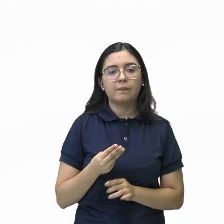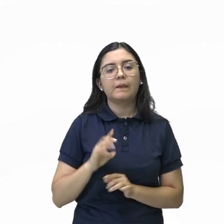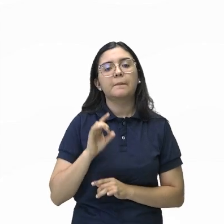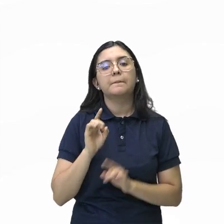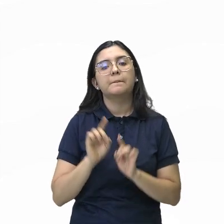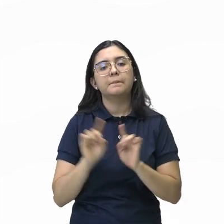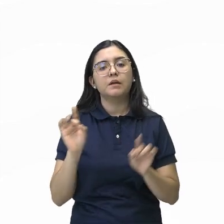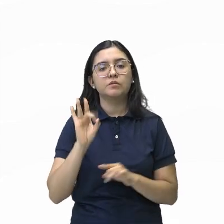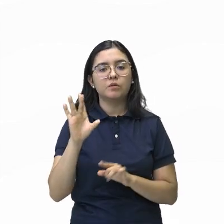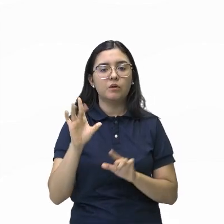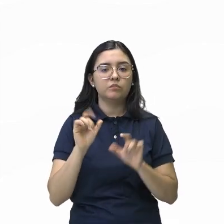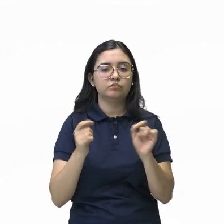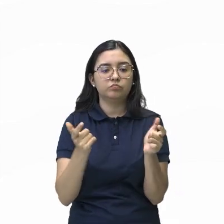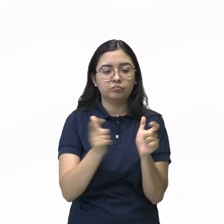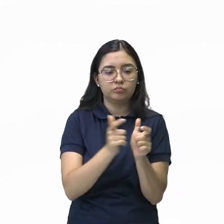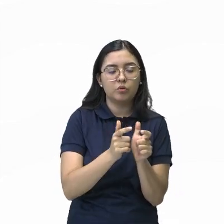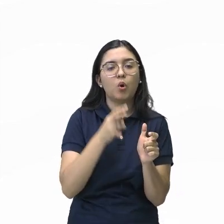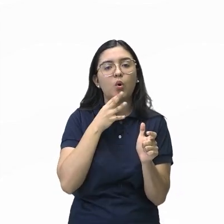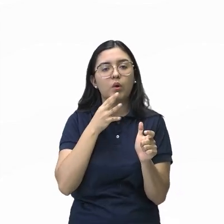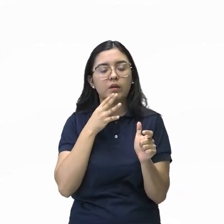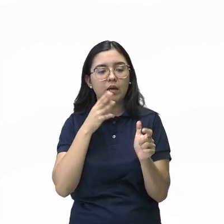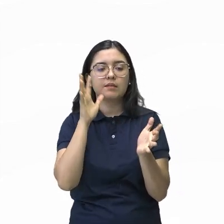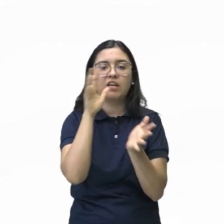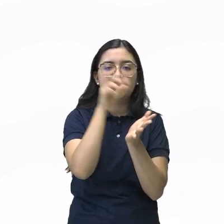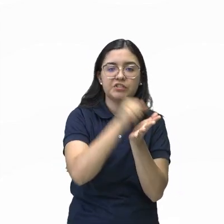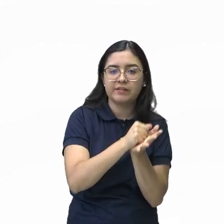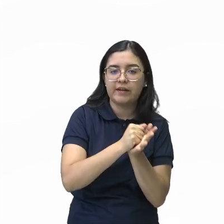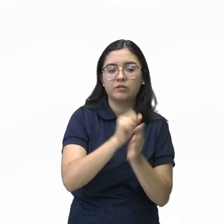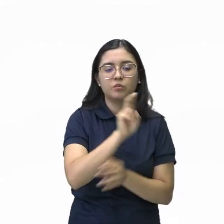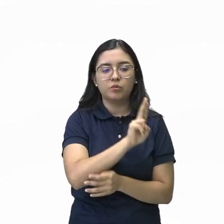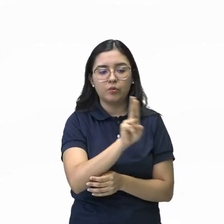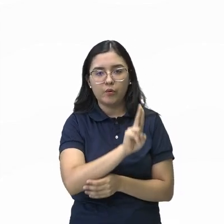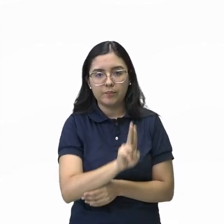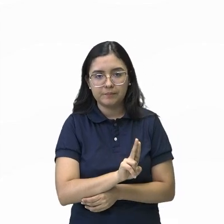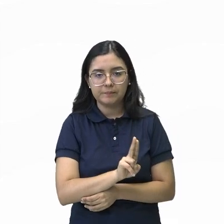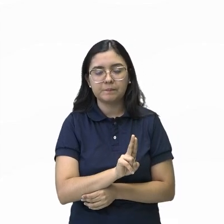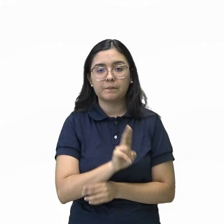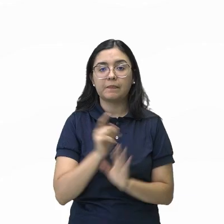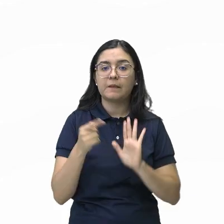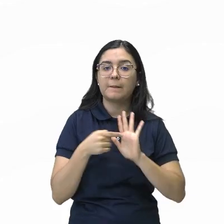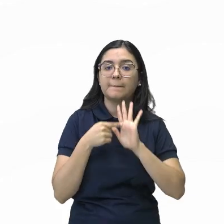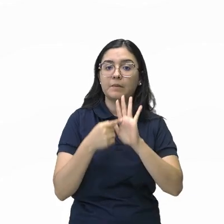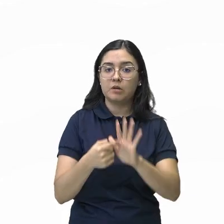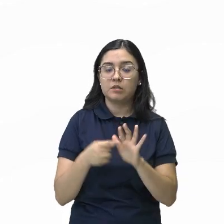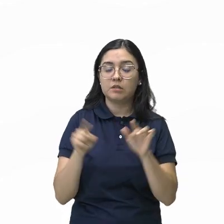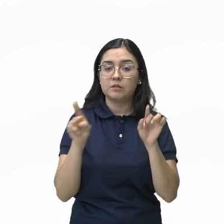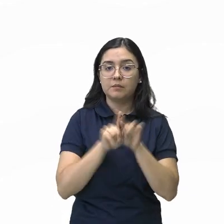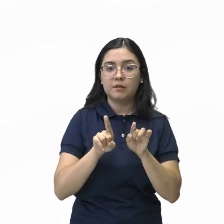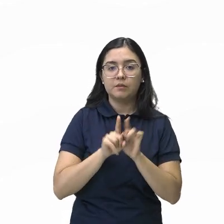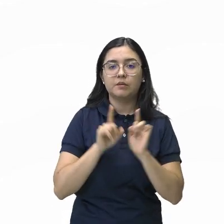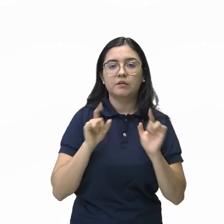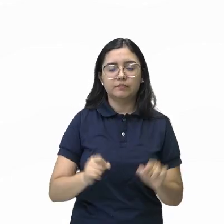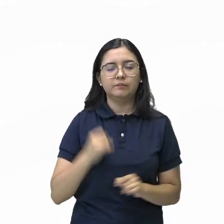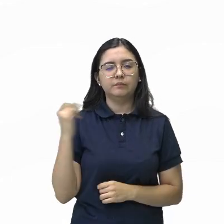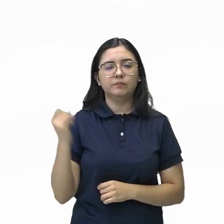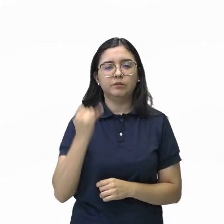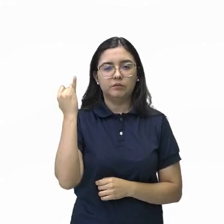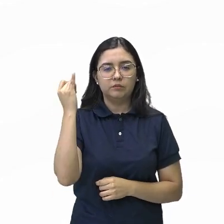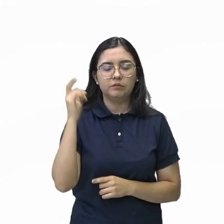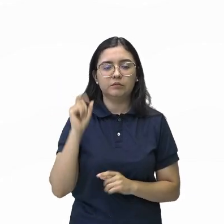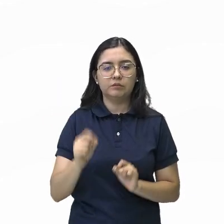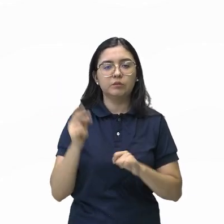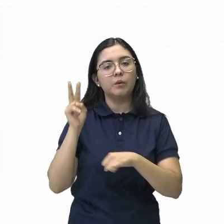parte dela foi conhecida, classificada, nomeada. Isso mostra para a gente também a importância